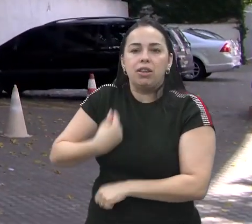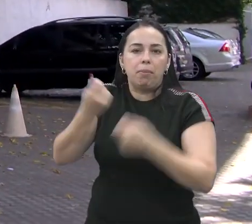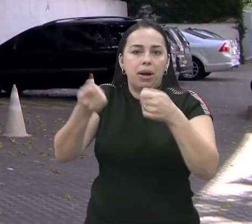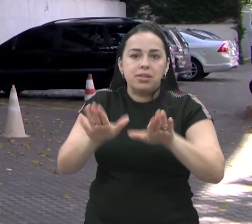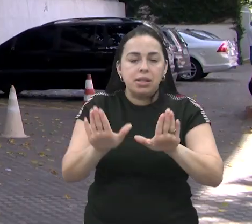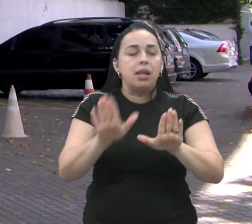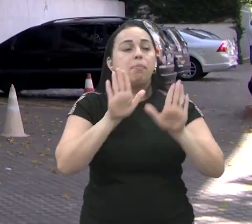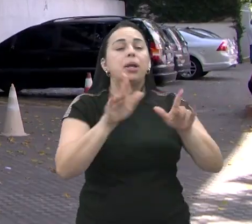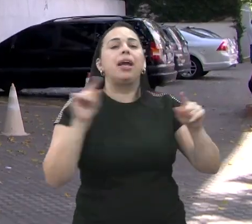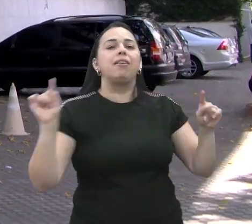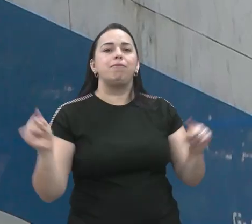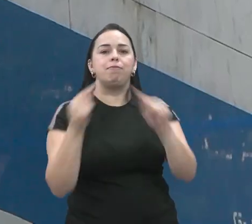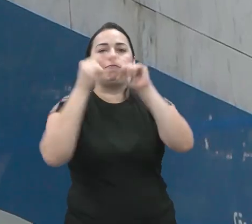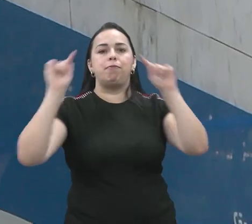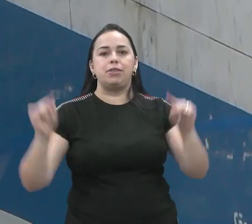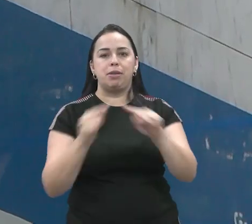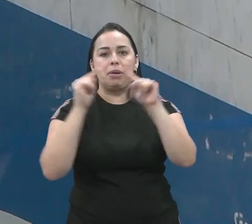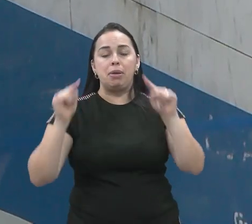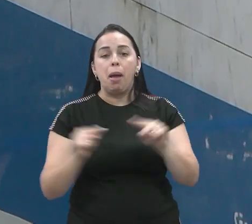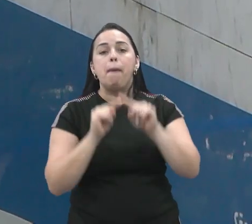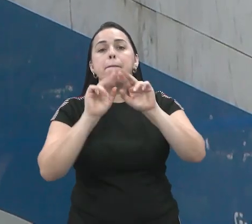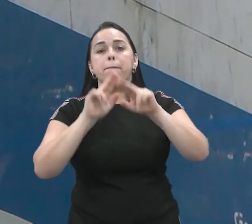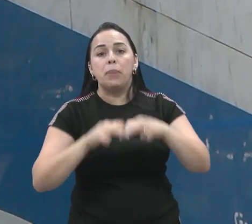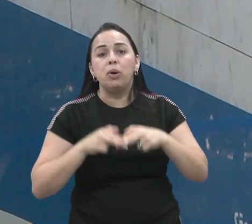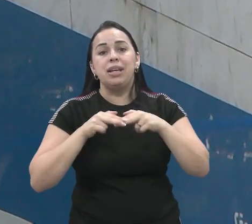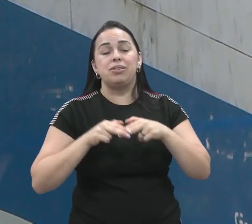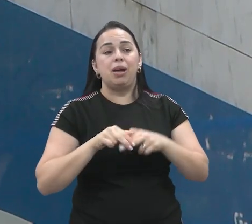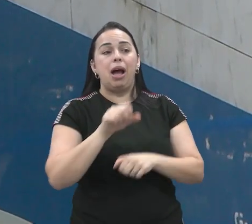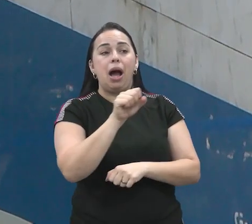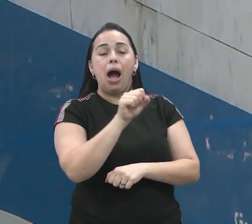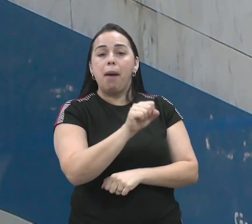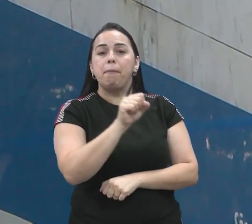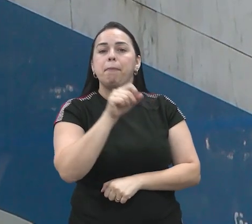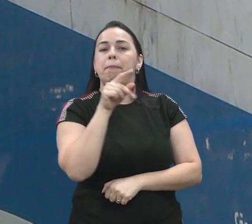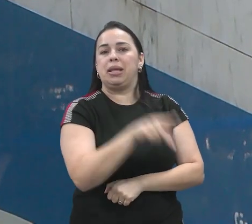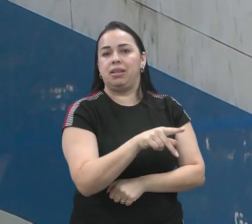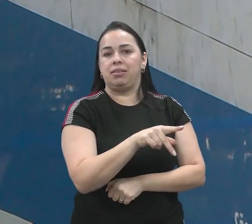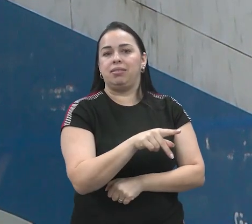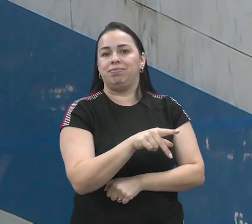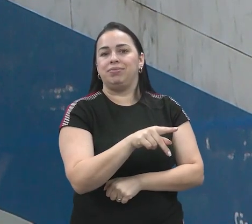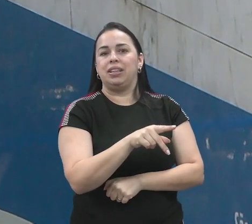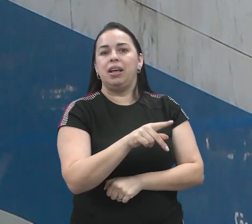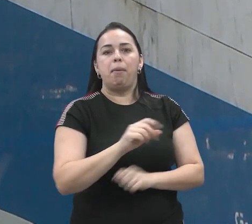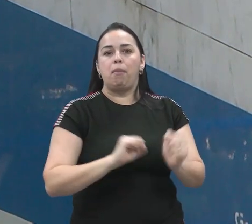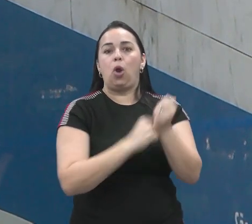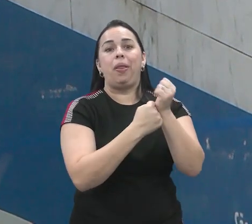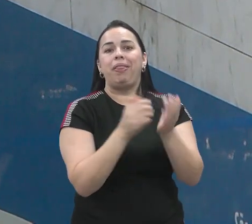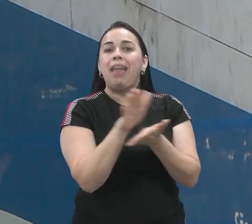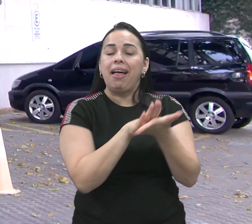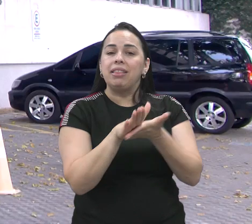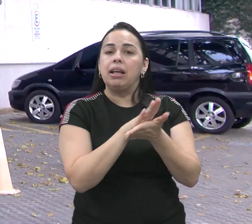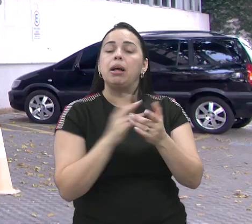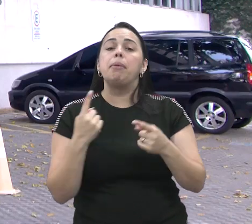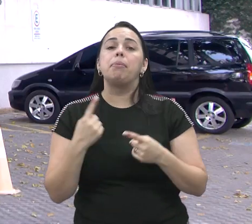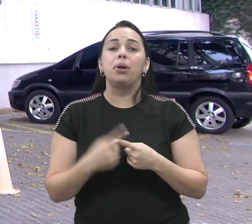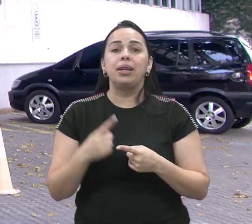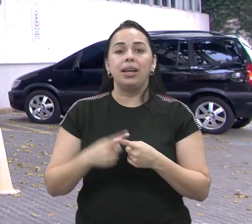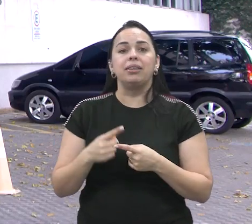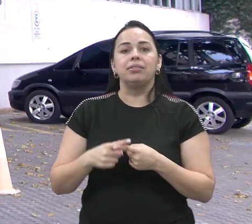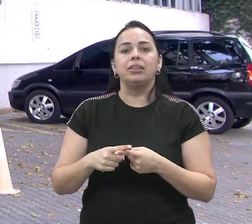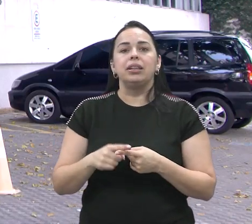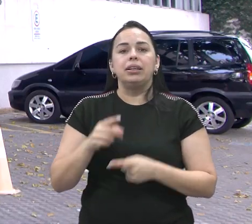as interações aconteçam, o que tornou mais difícil o bloqueio de aposentadorias por falta de comprovação de vida. Segundo